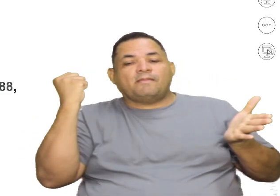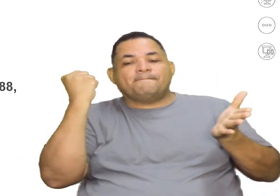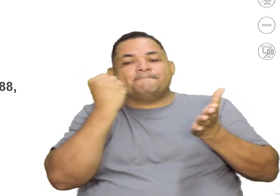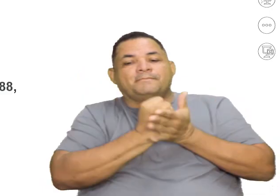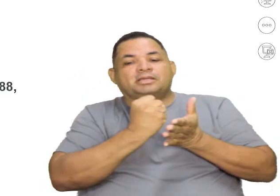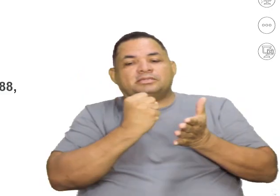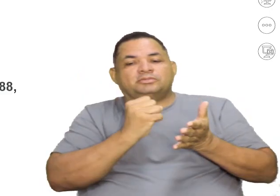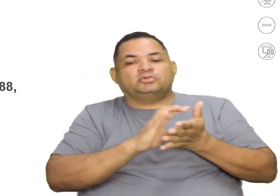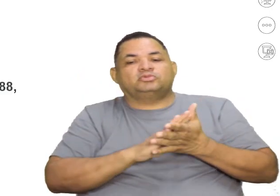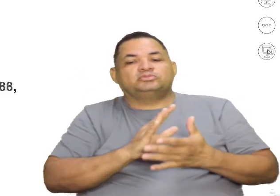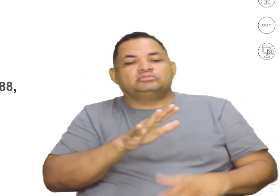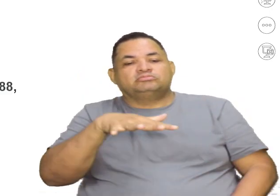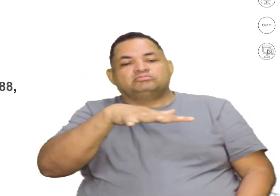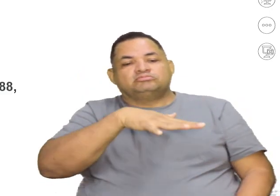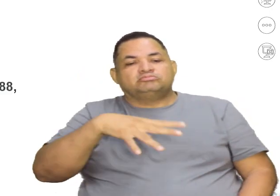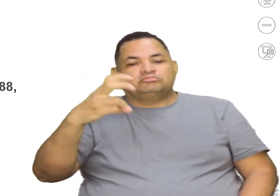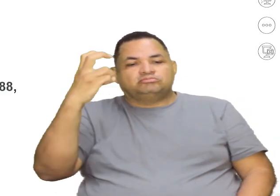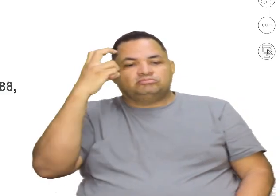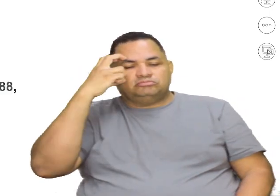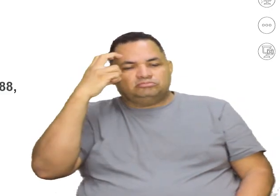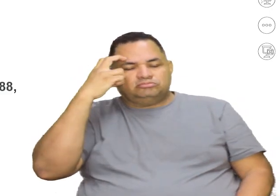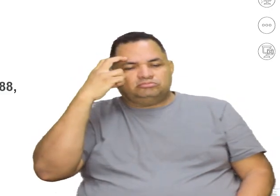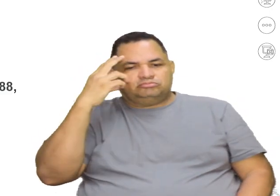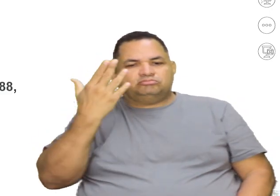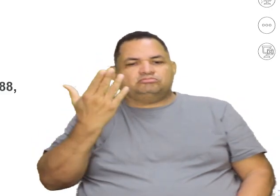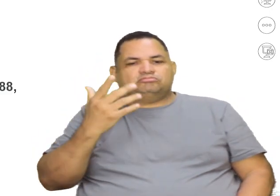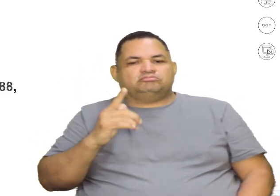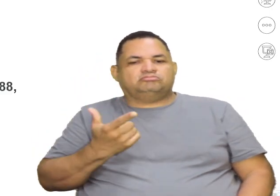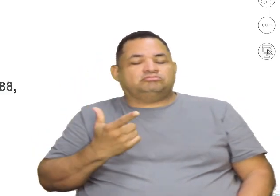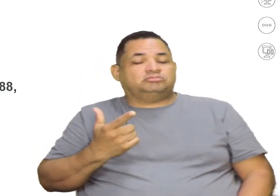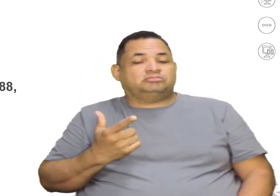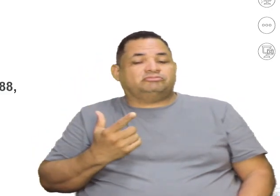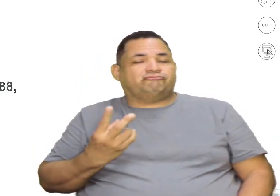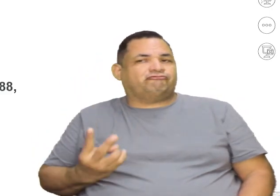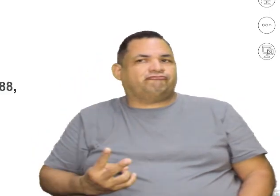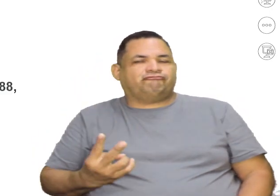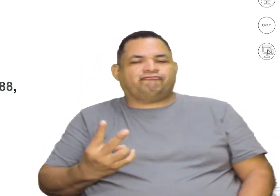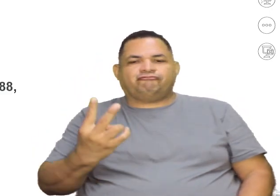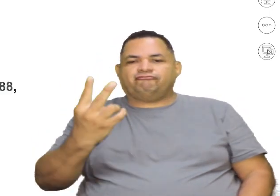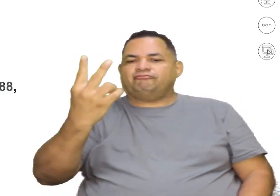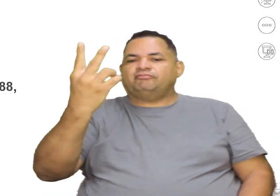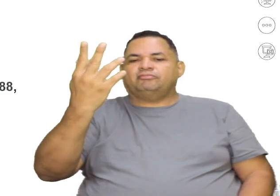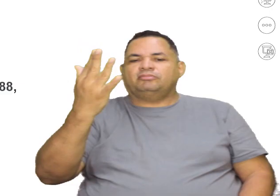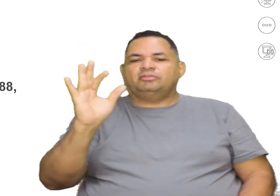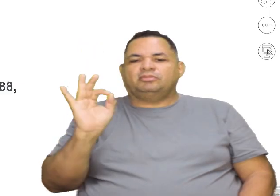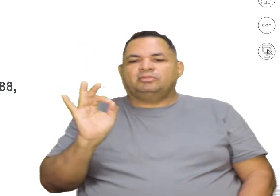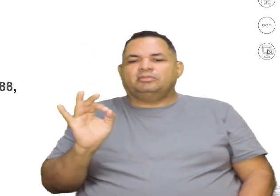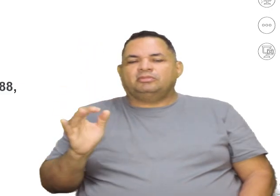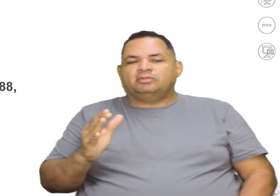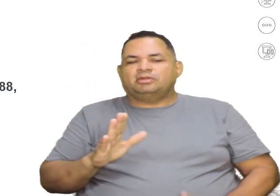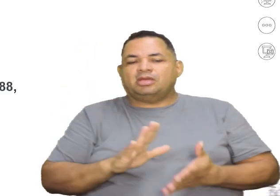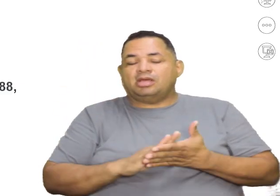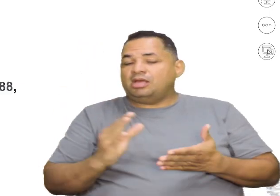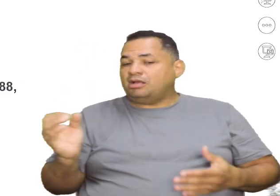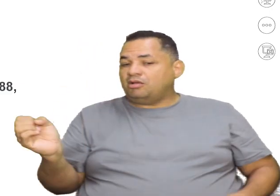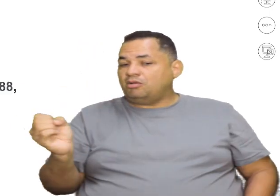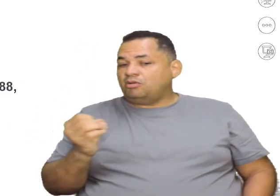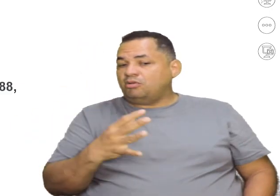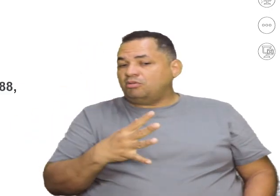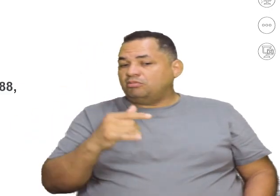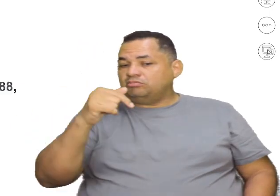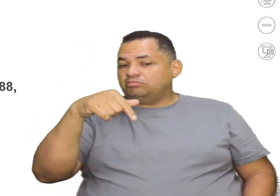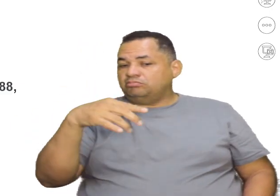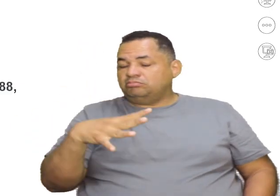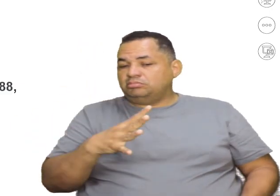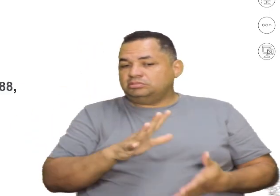patrimônio territorial e cultural inestimável, que só recentemente passaram a ter atenção do